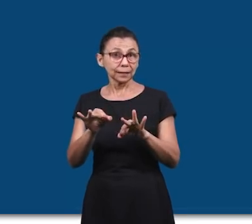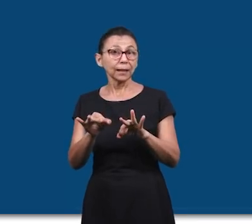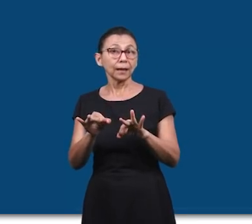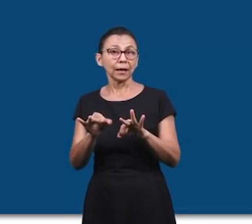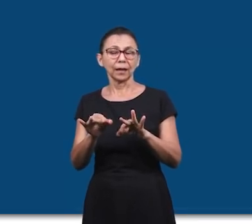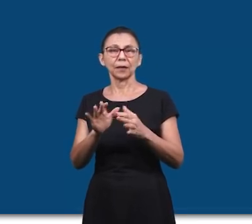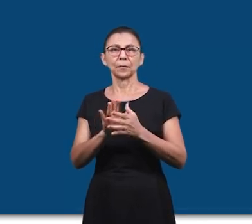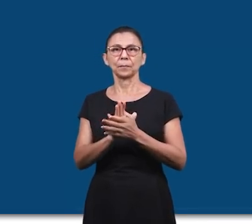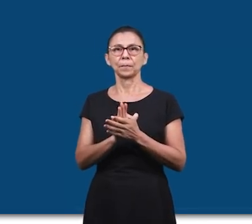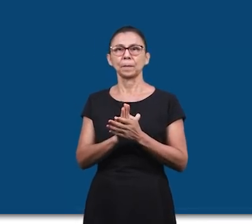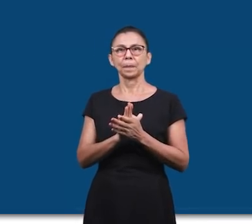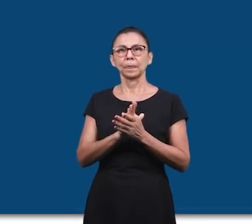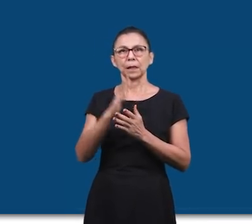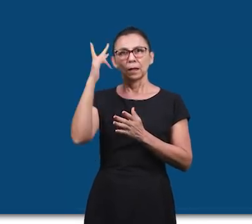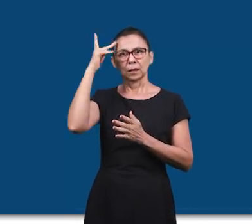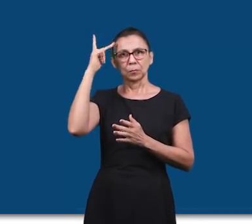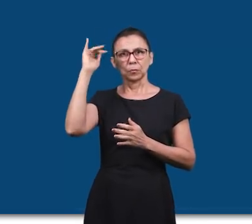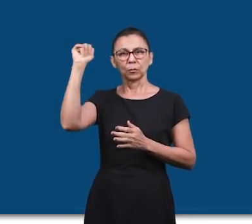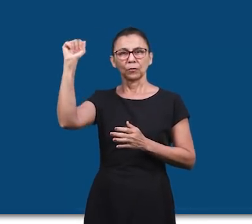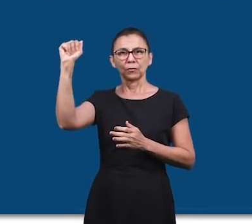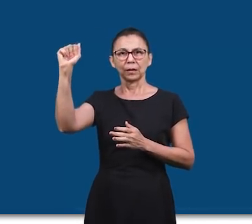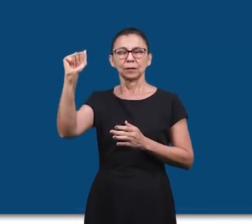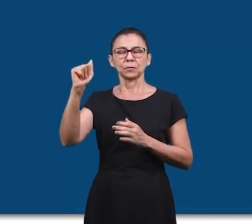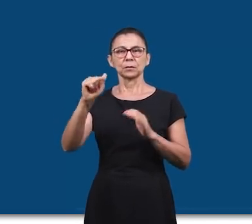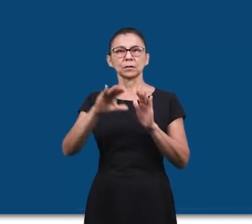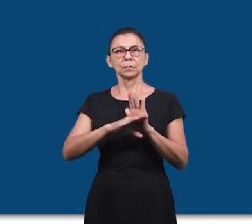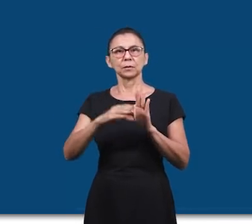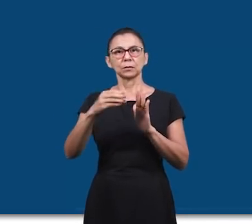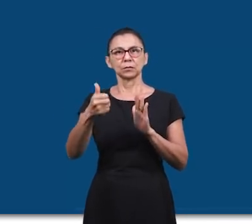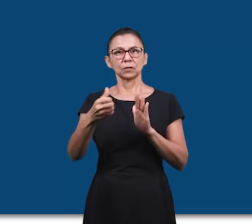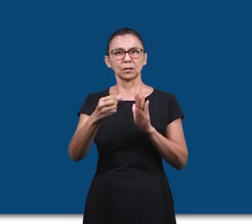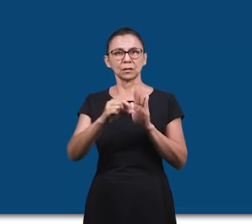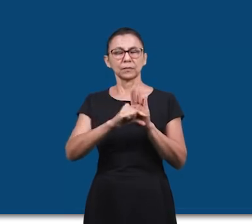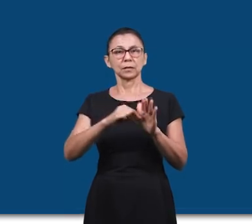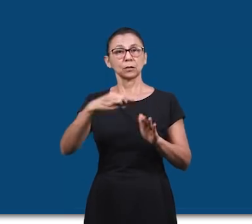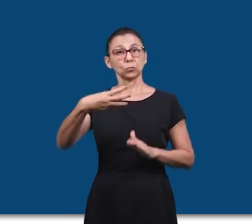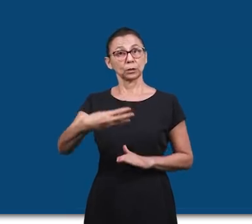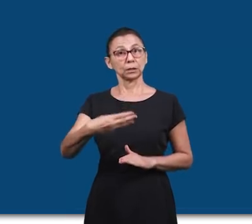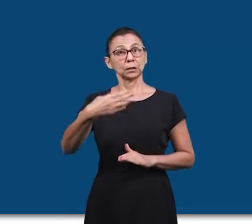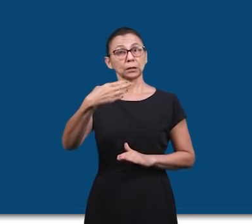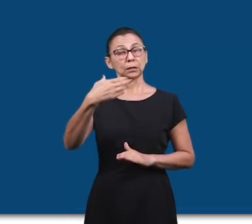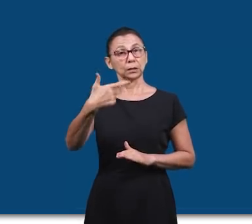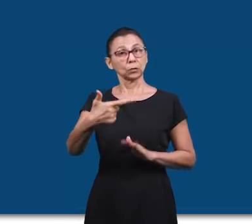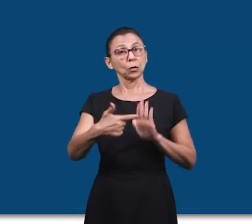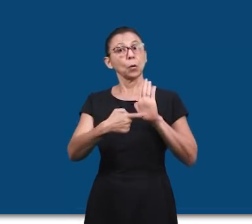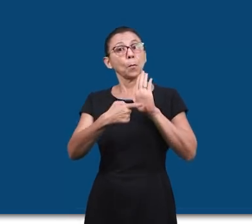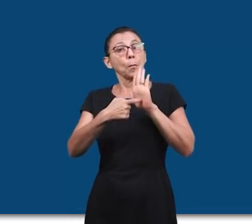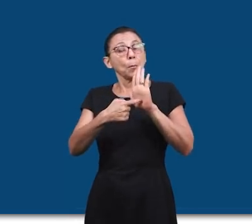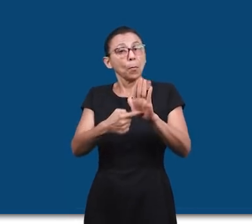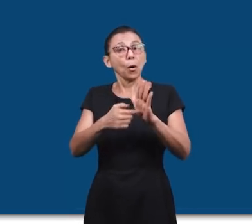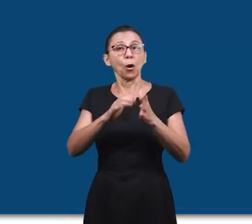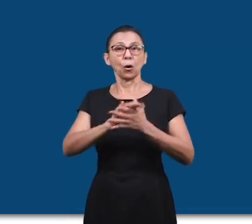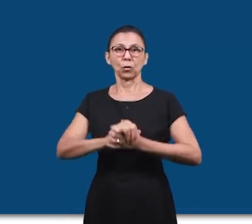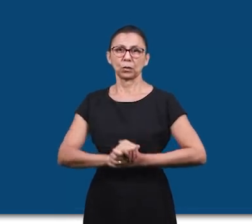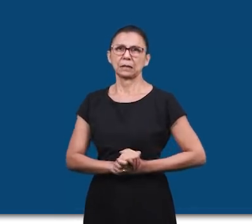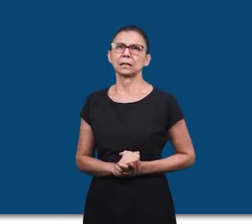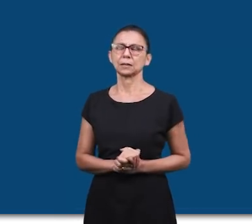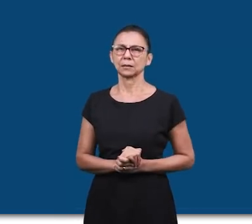registra no livro de Provérbios 16, versículo 32, que melhor